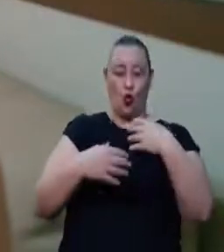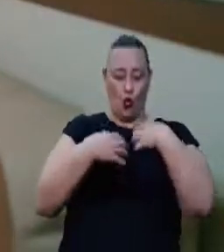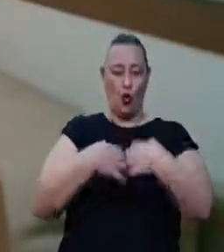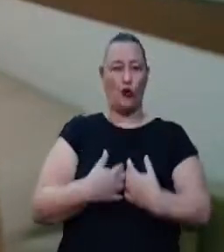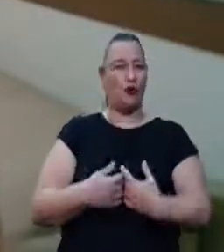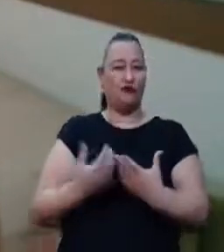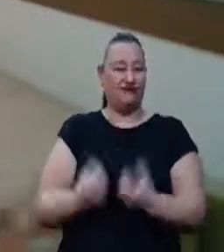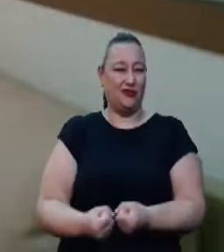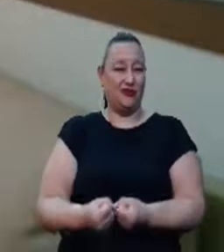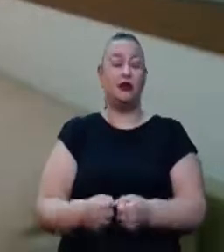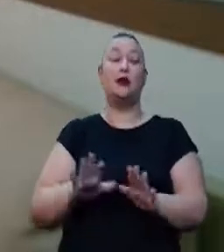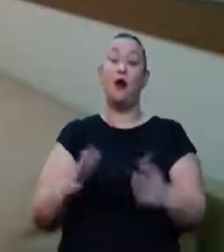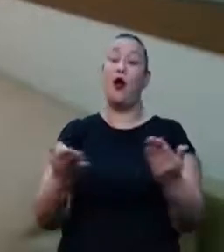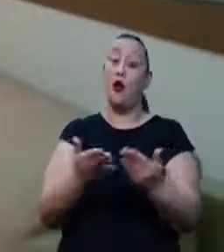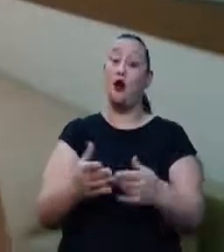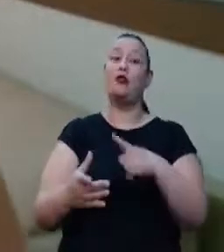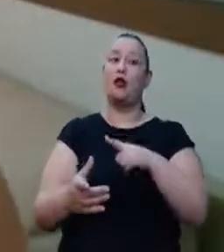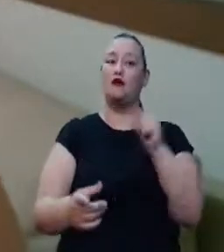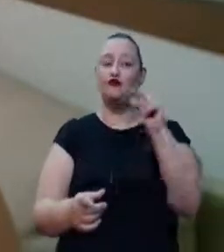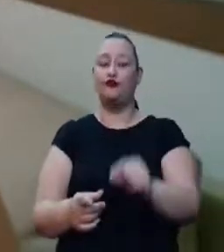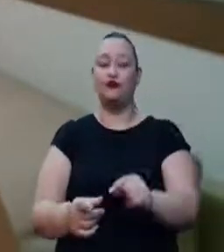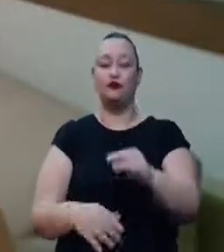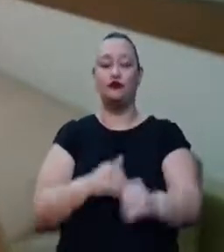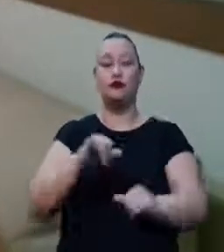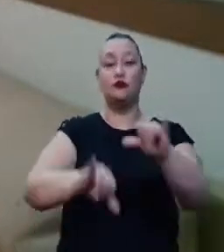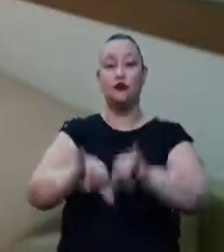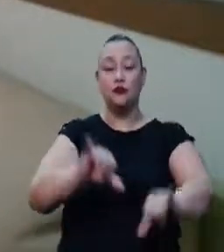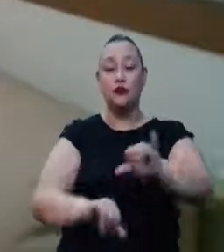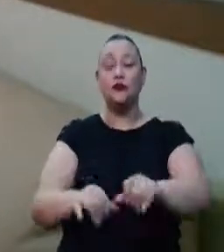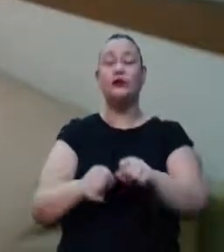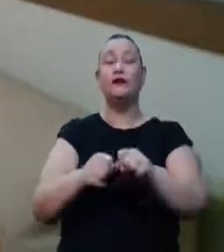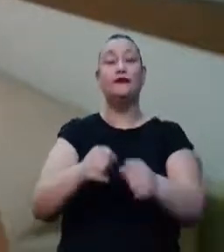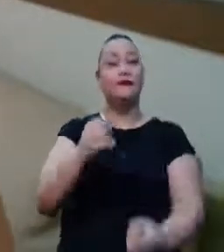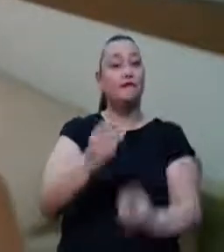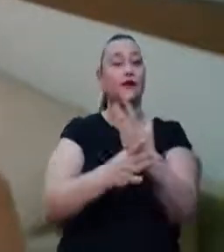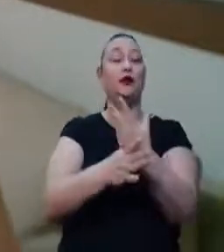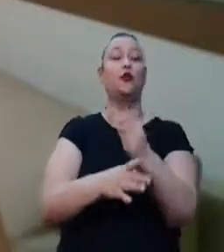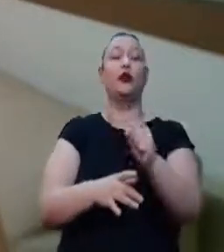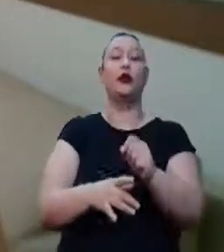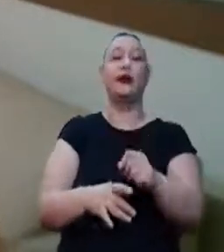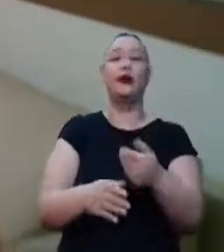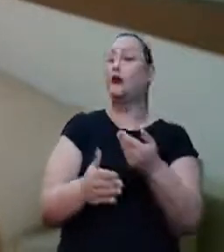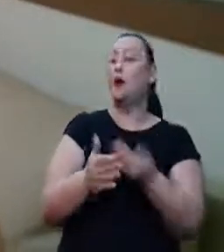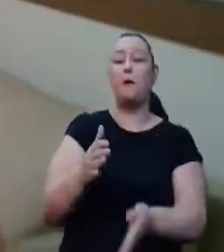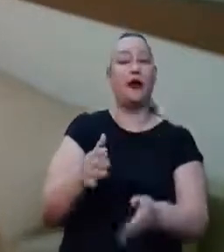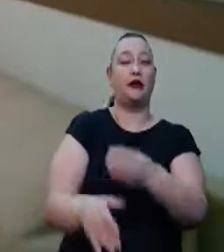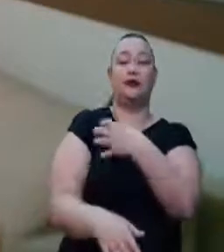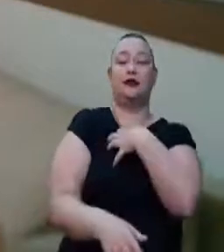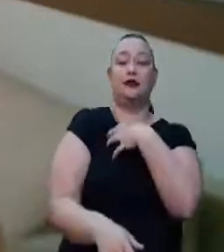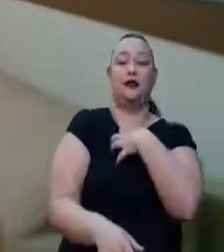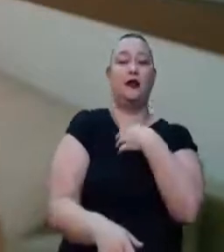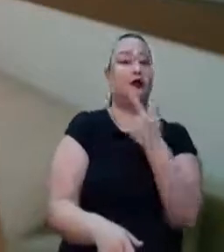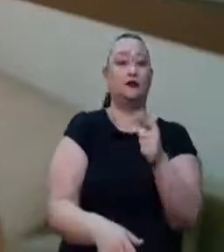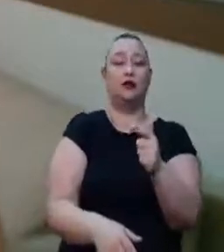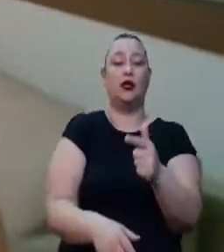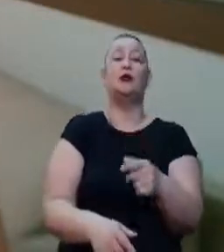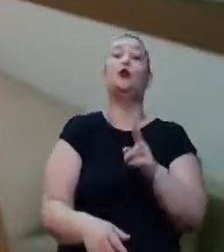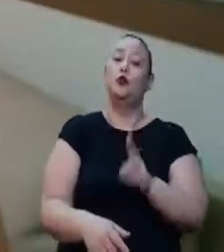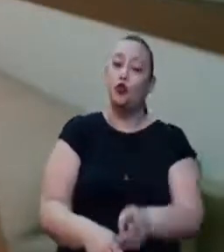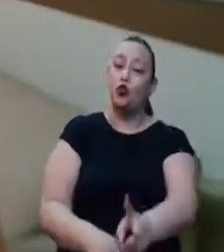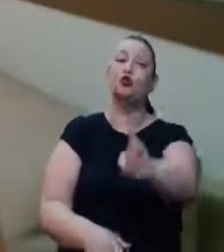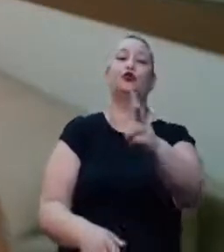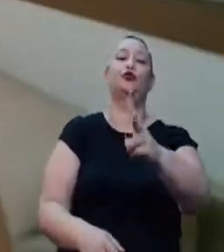componente de produção que elas não causam mais essa perda de sensibilidade. Então, o uso